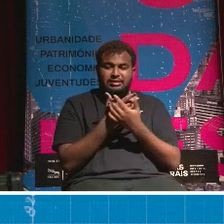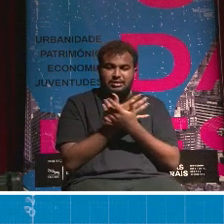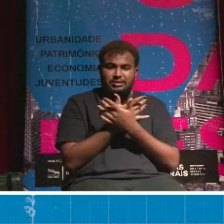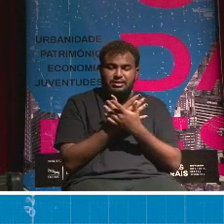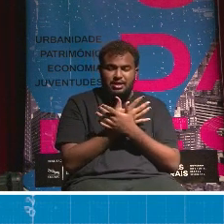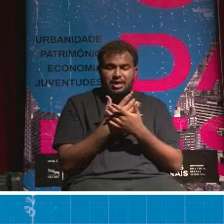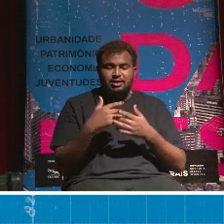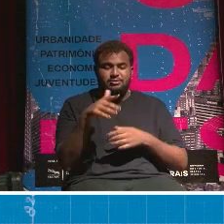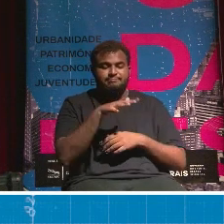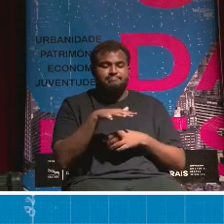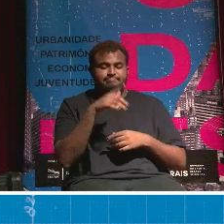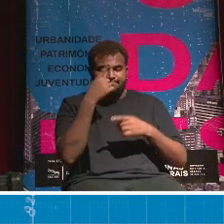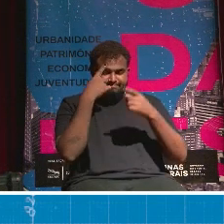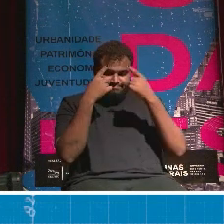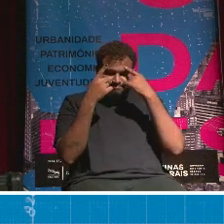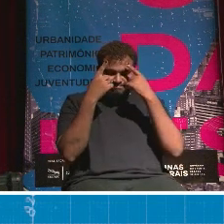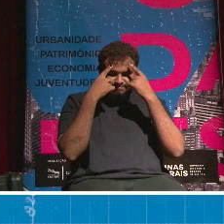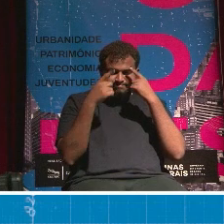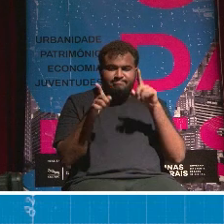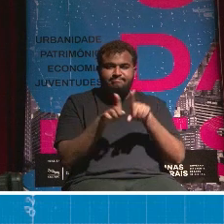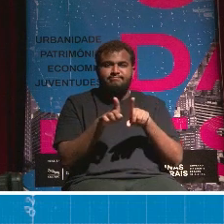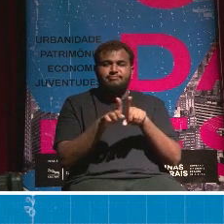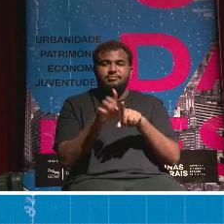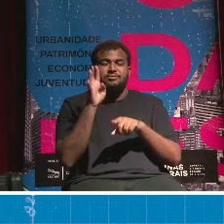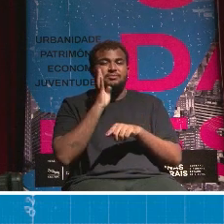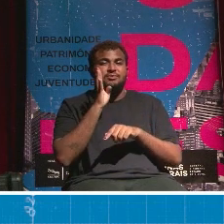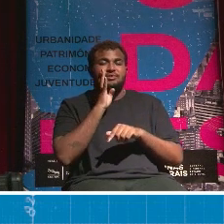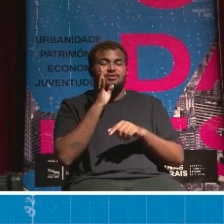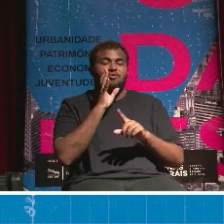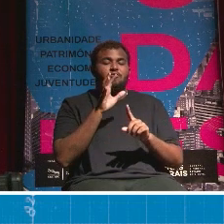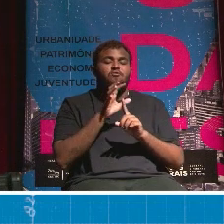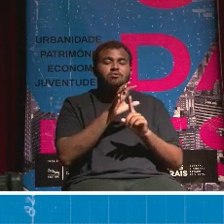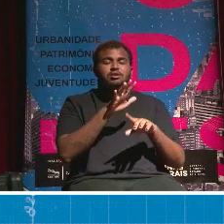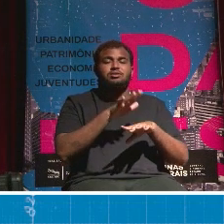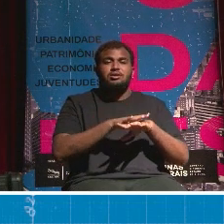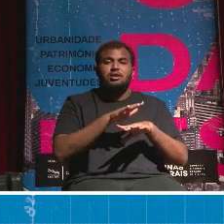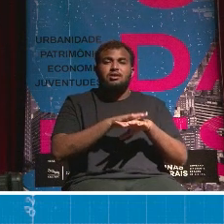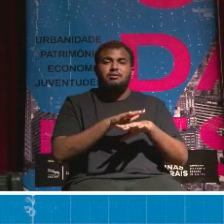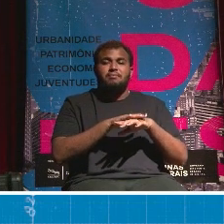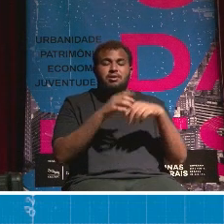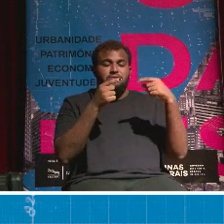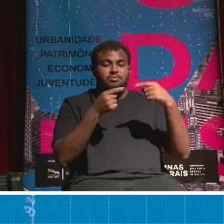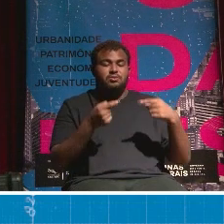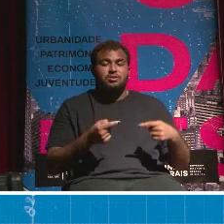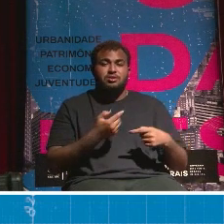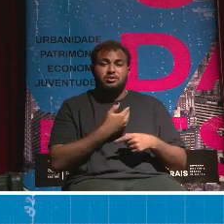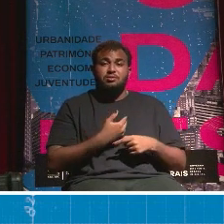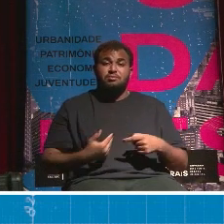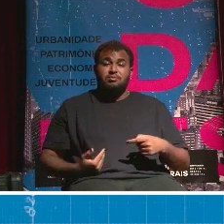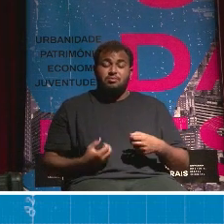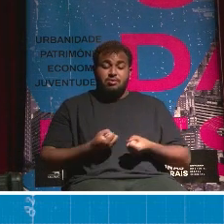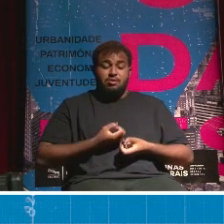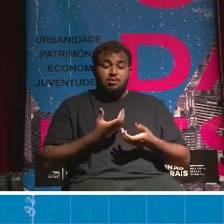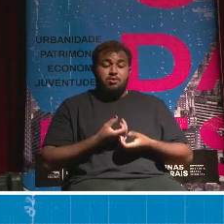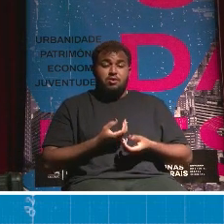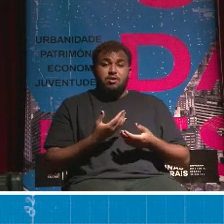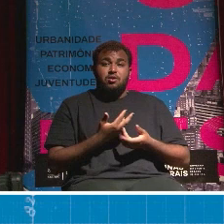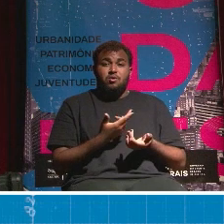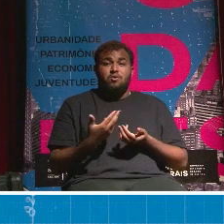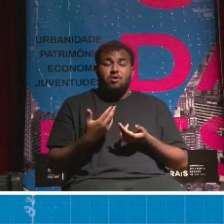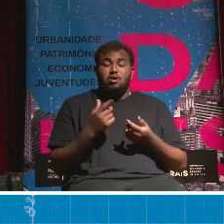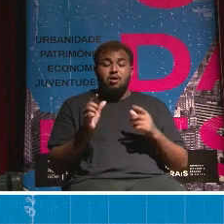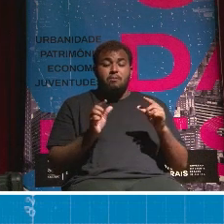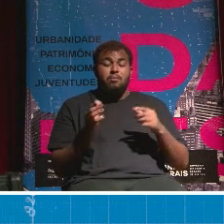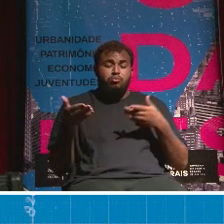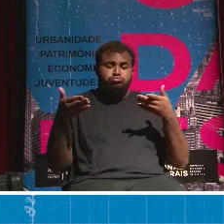criativos. E o bacana é que isso está influenciando política pública. Né? São manifestações como essa que, aos poucos, vão